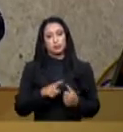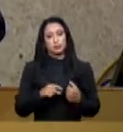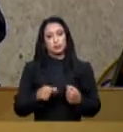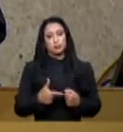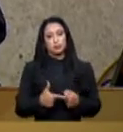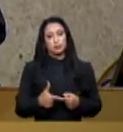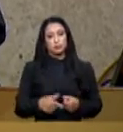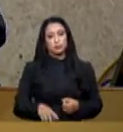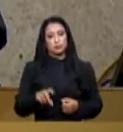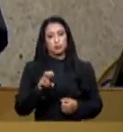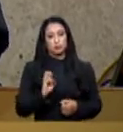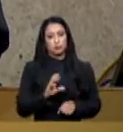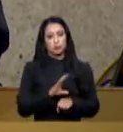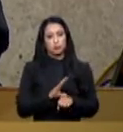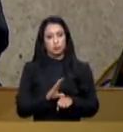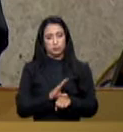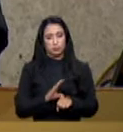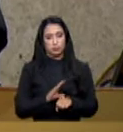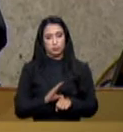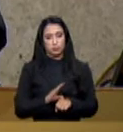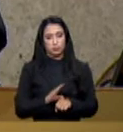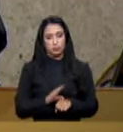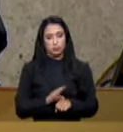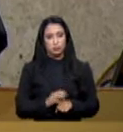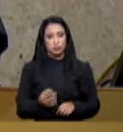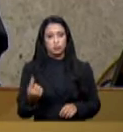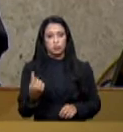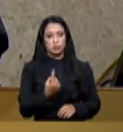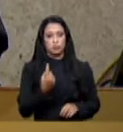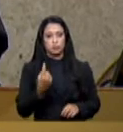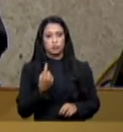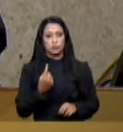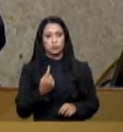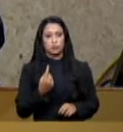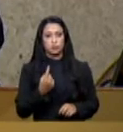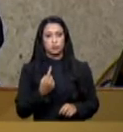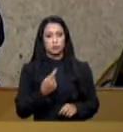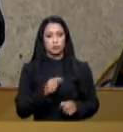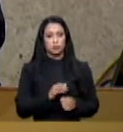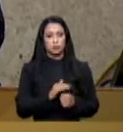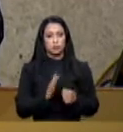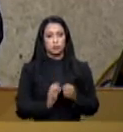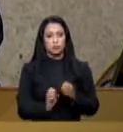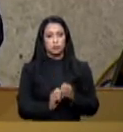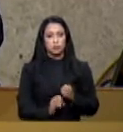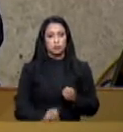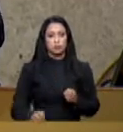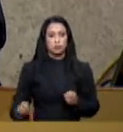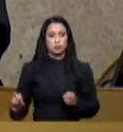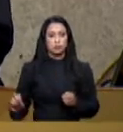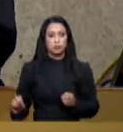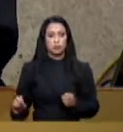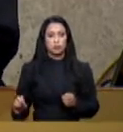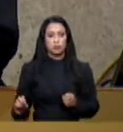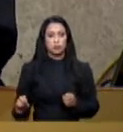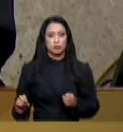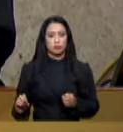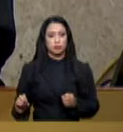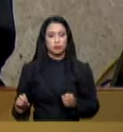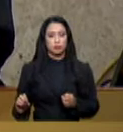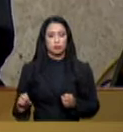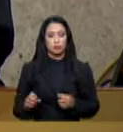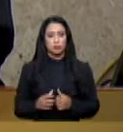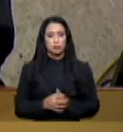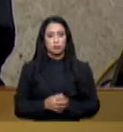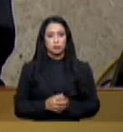25 da Constituição Federal. Unidade regional de saneamento básico, aí define o que é a unidade regional